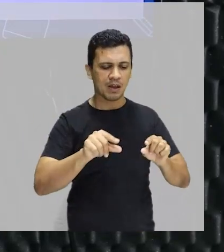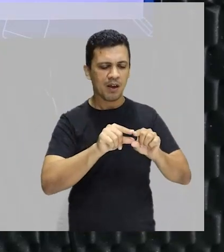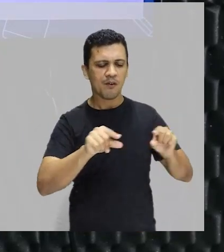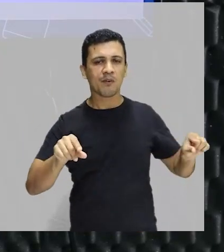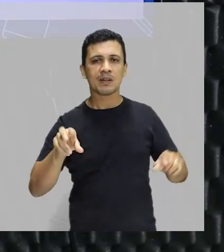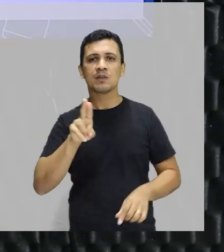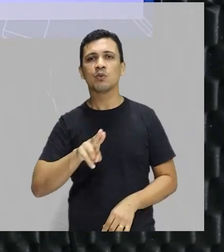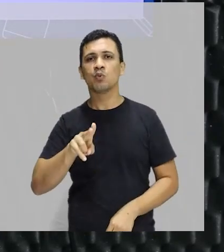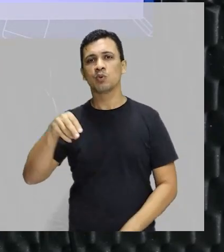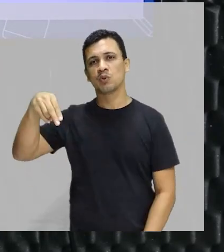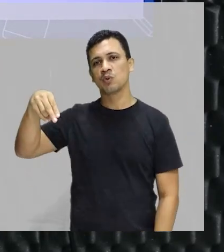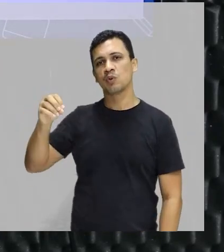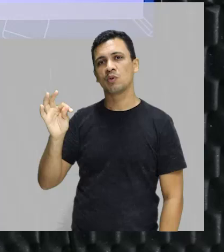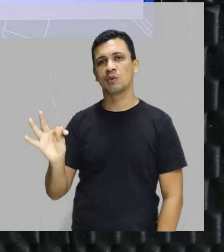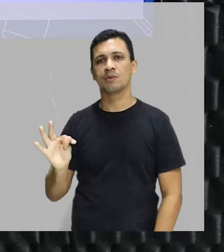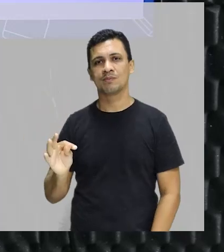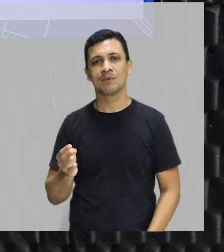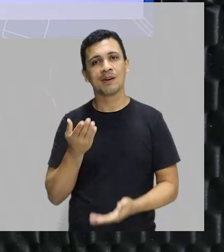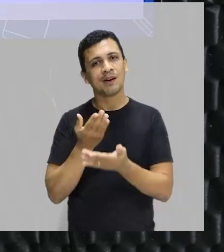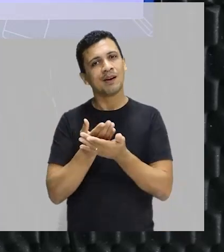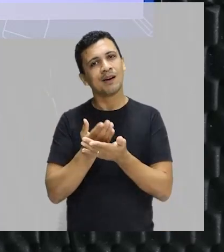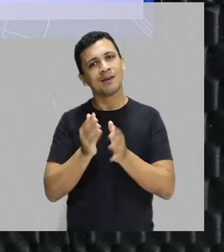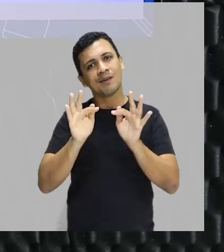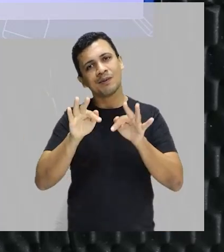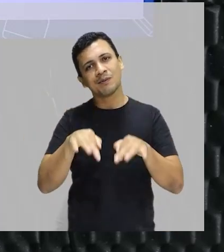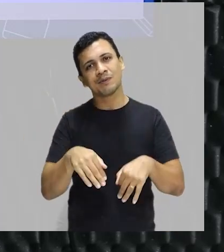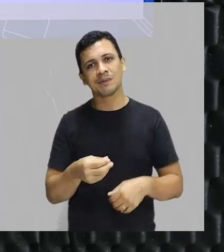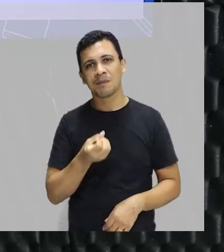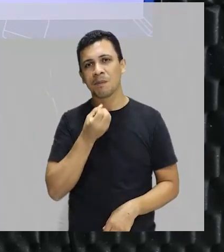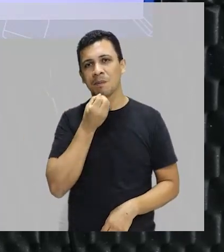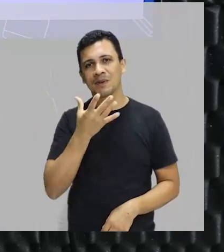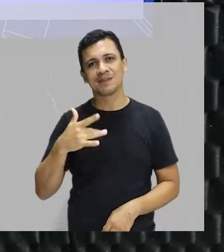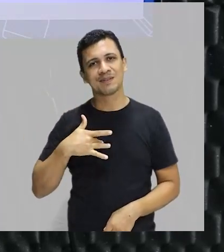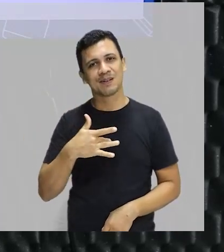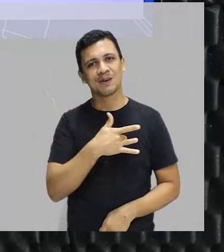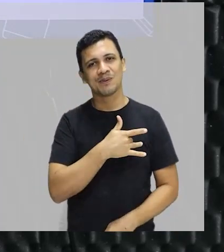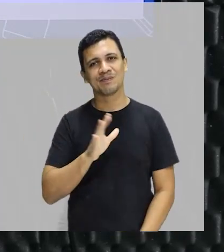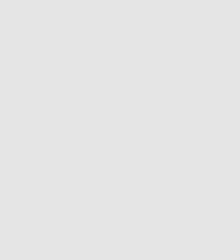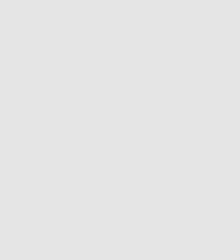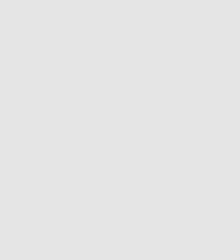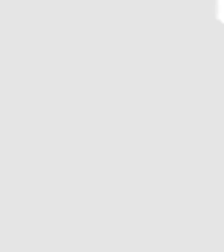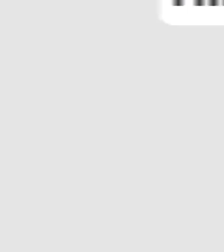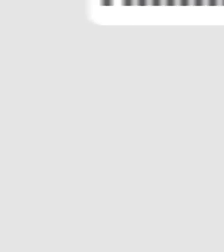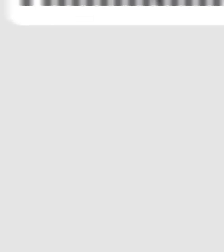perguntas e negações. Nós encerramos por aqui, fiquem bem, até a próxima e bye bye!